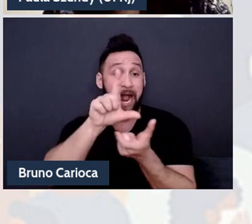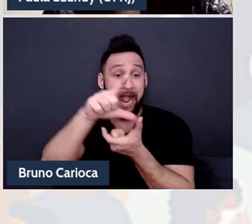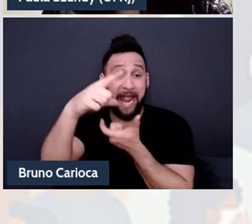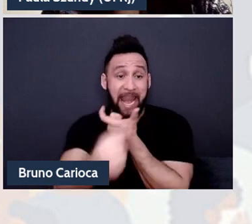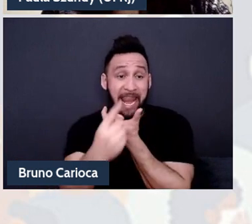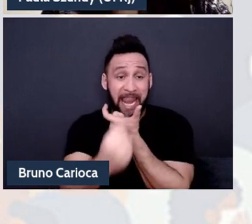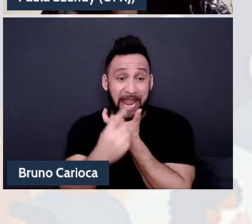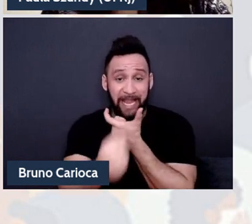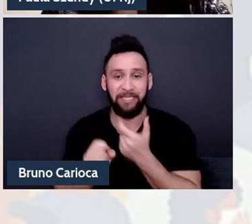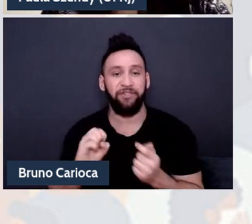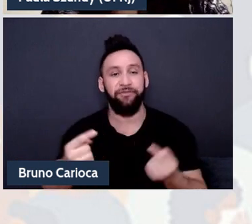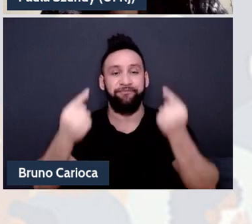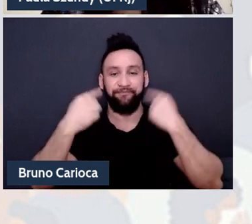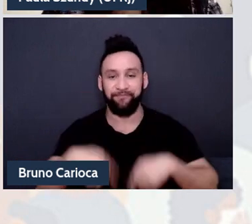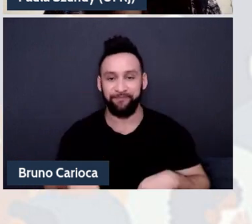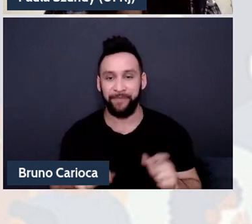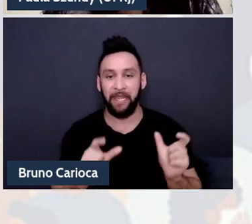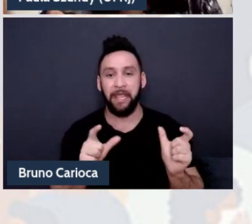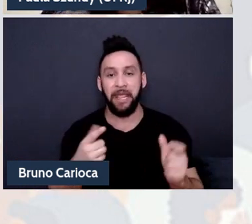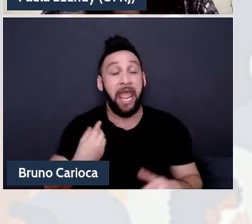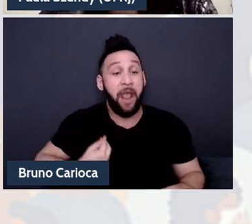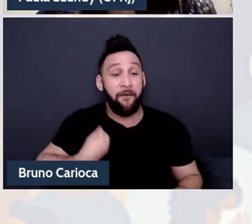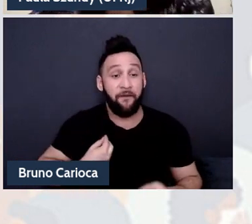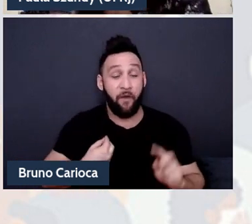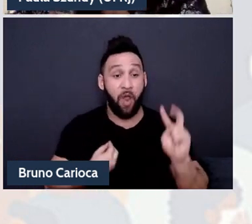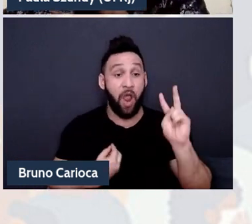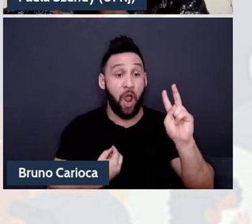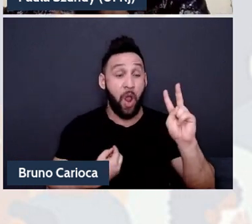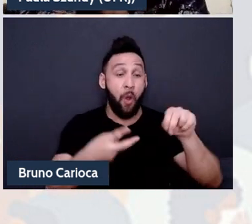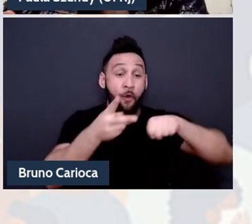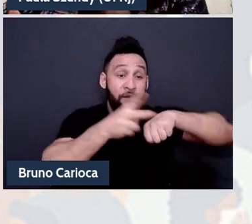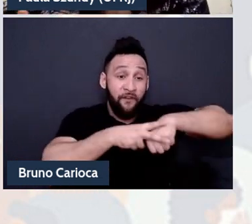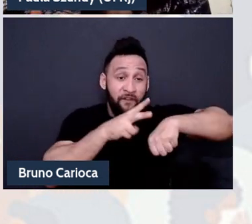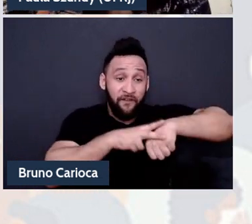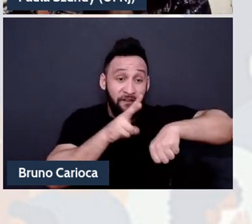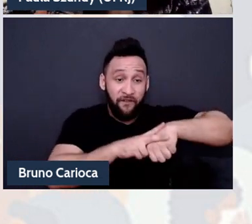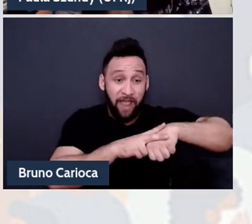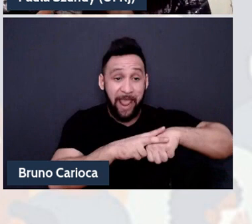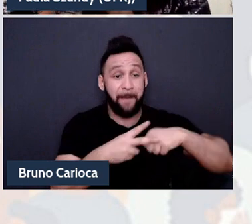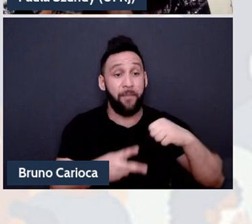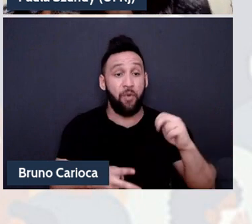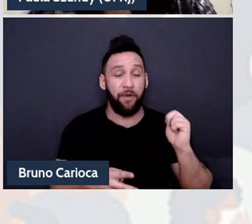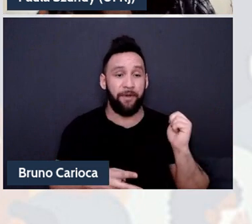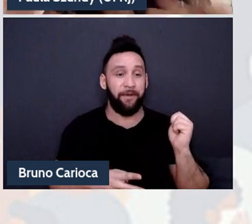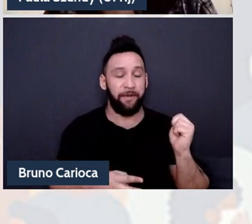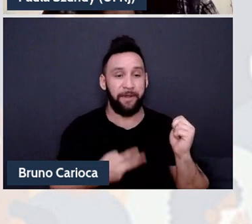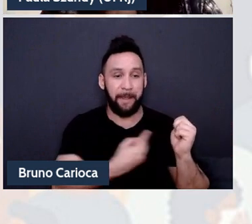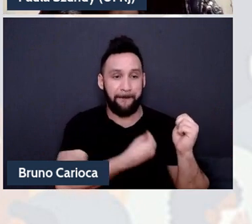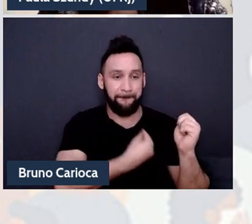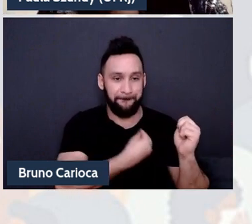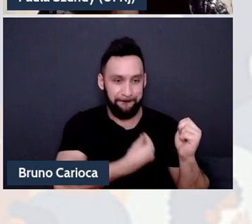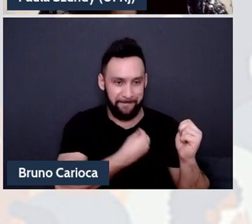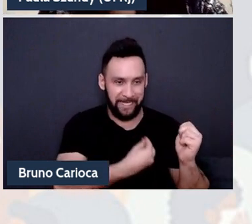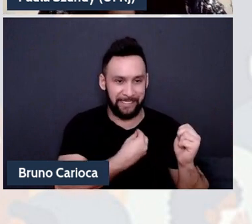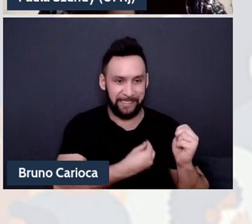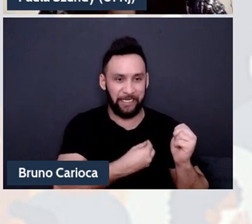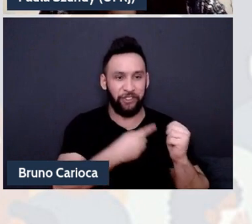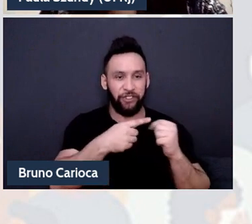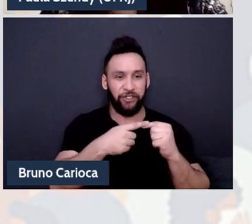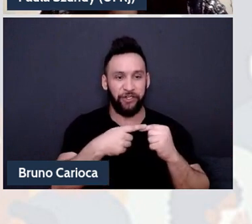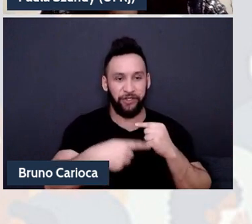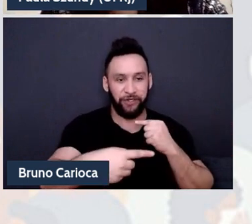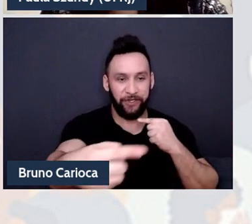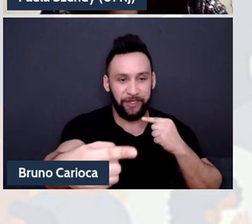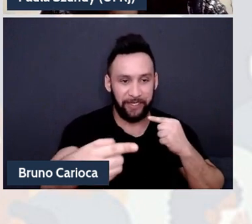qualquer prática de letramento e totalmente incoerente, né, com a concepção de inglês como língua franca